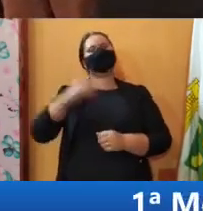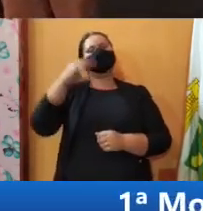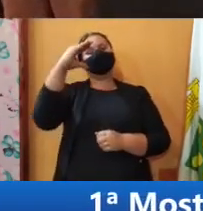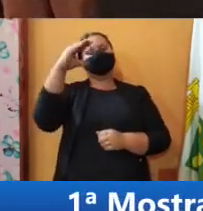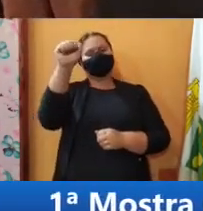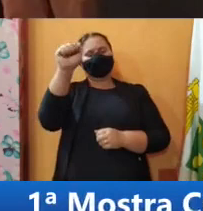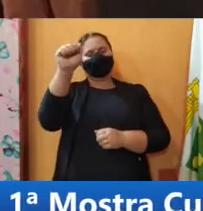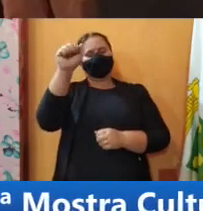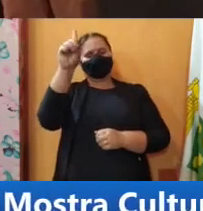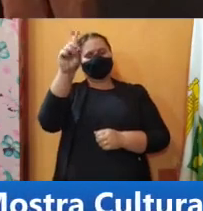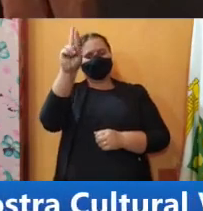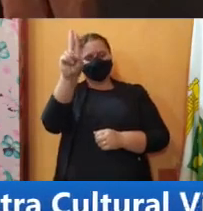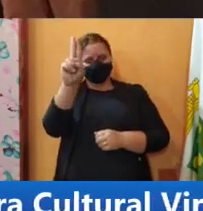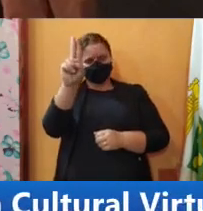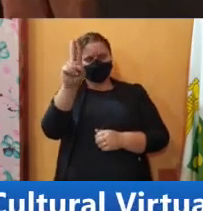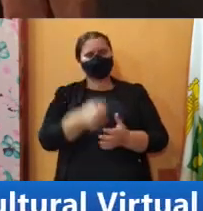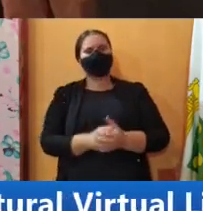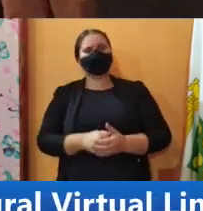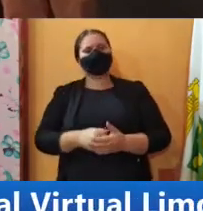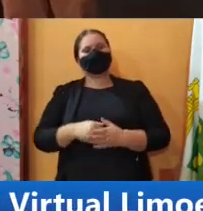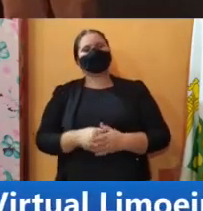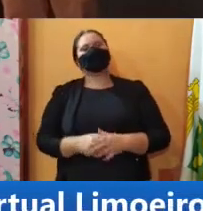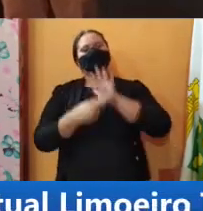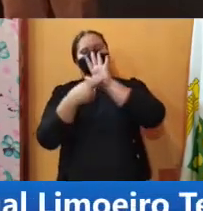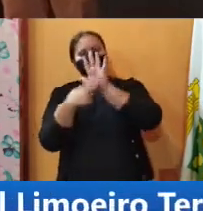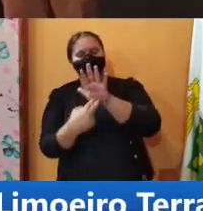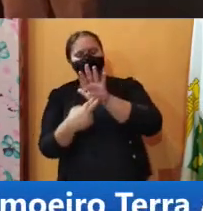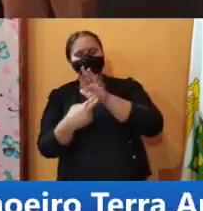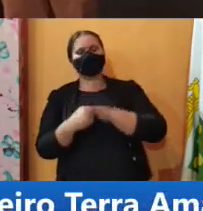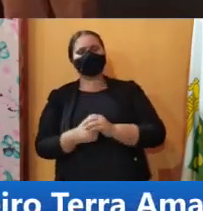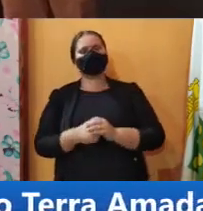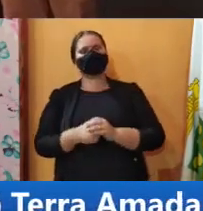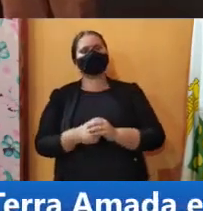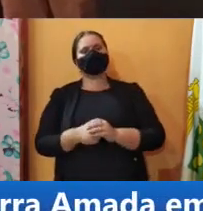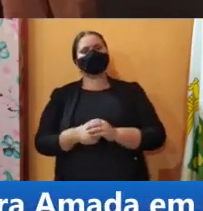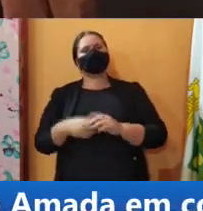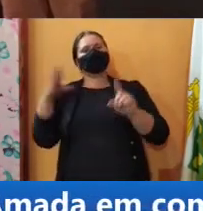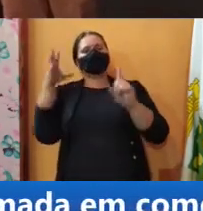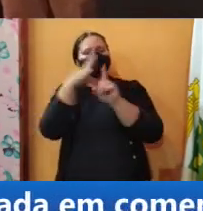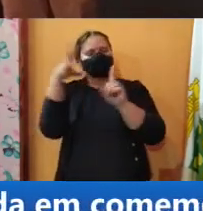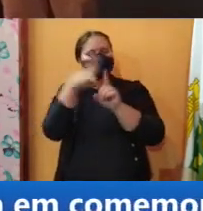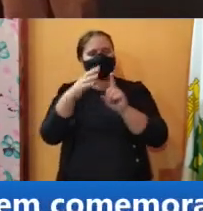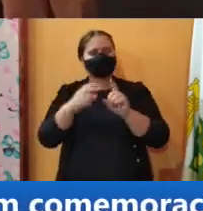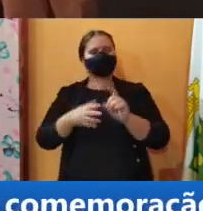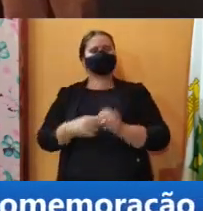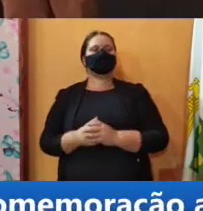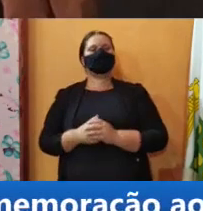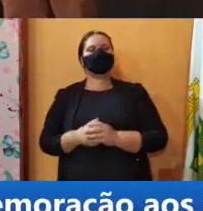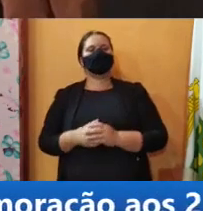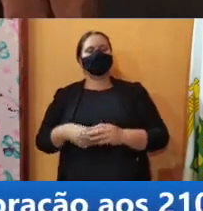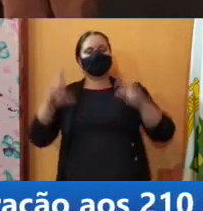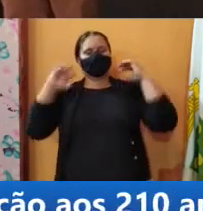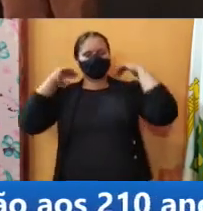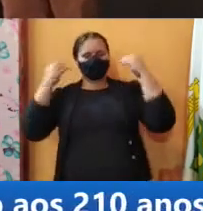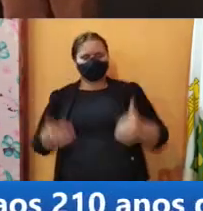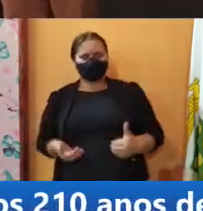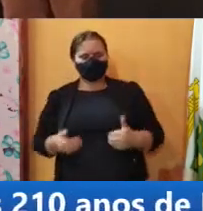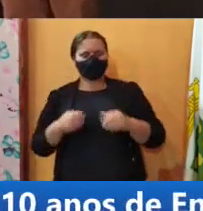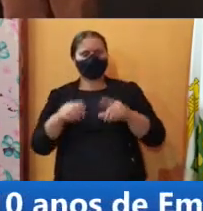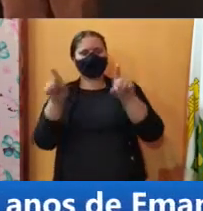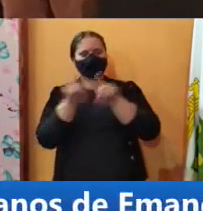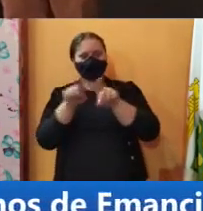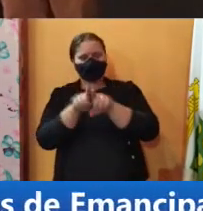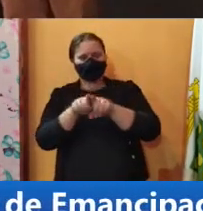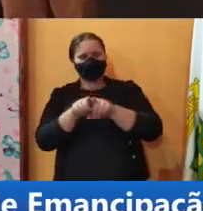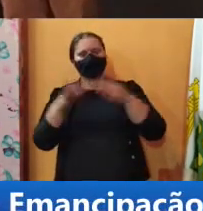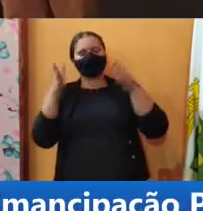que me representa. Eu me sinto representada na sua inteligência, na sua visão tão humana e tão sensível ao que